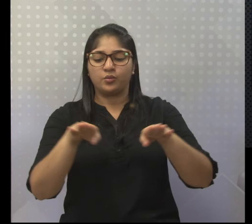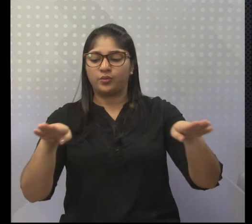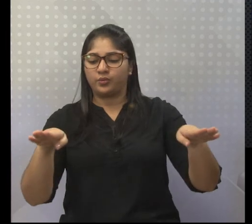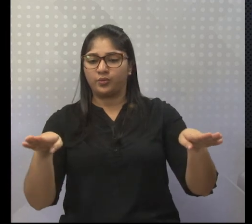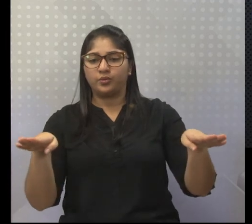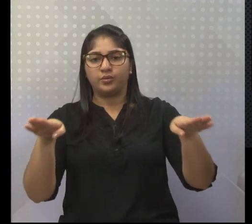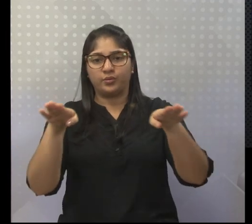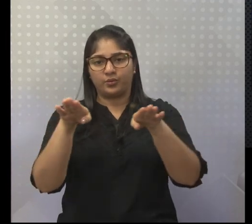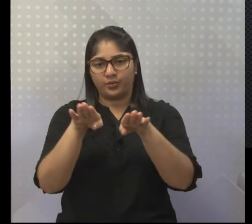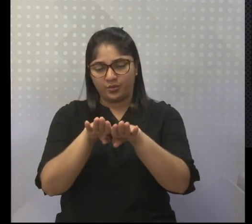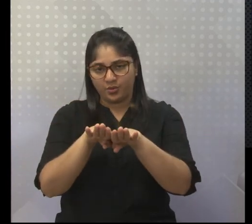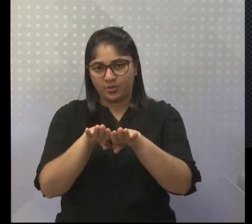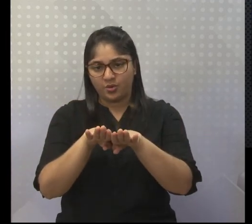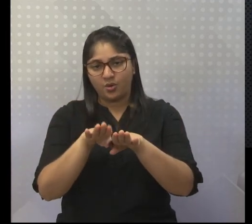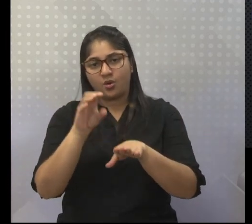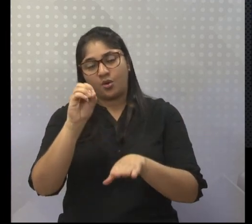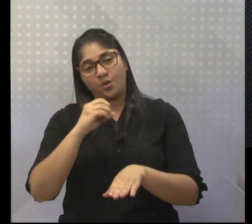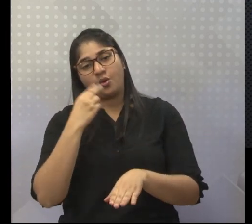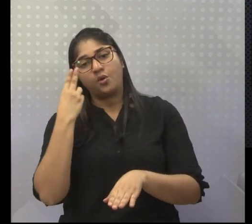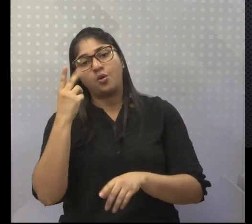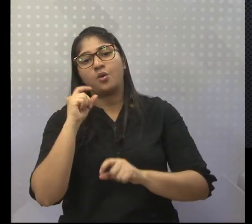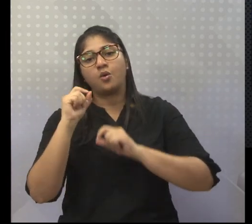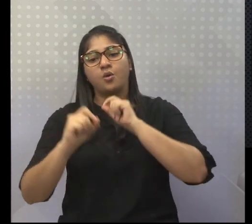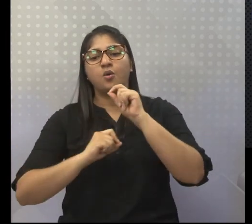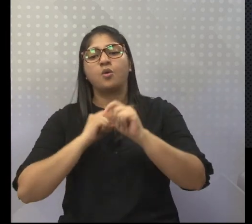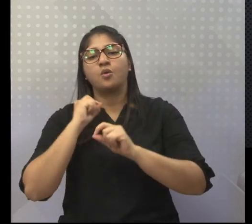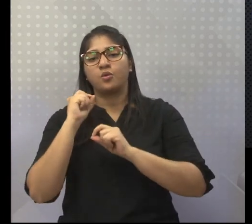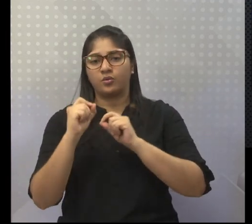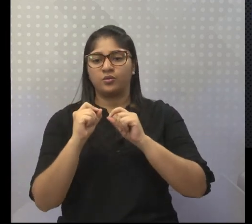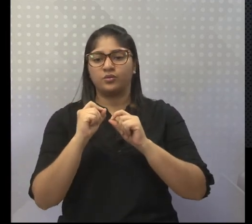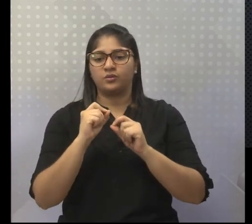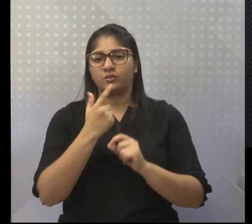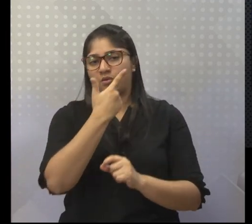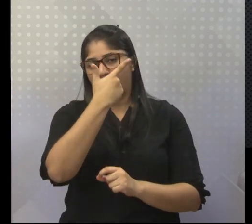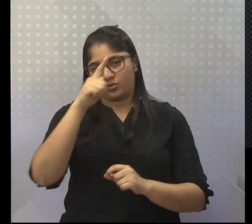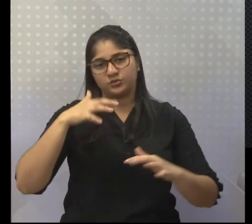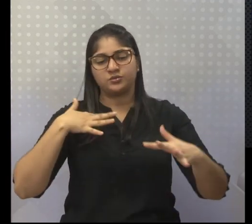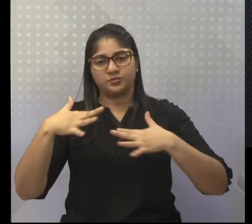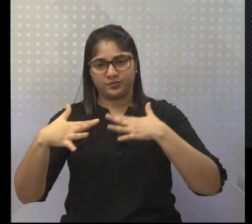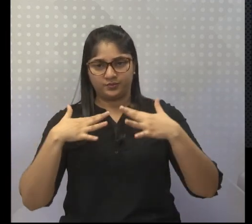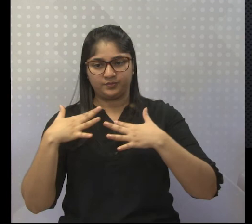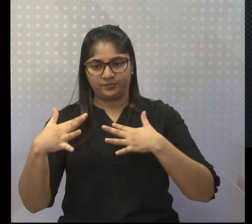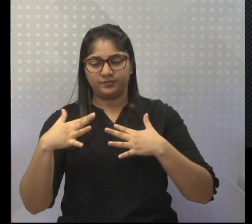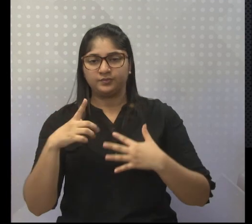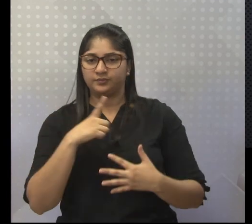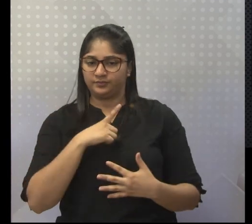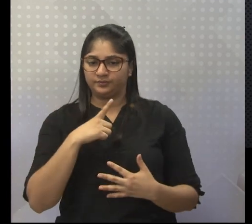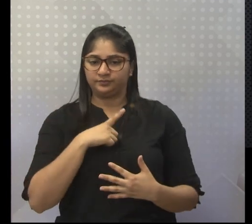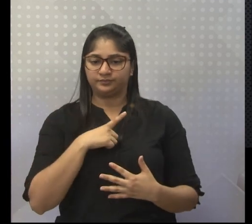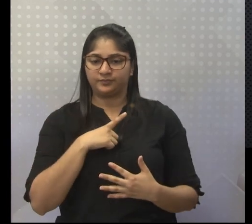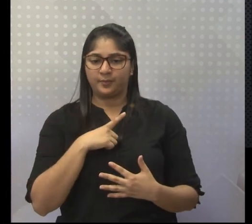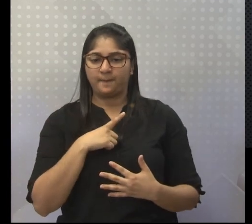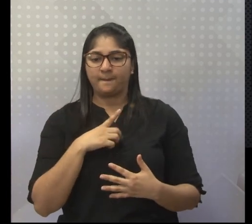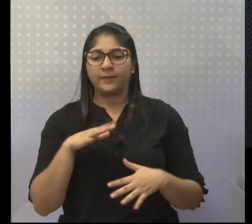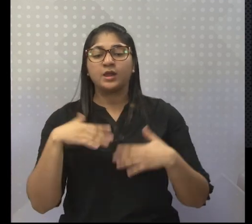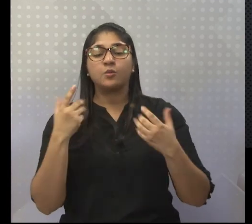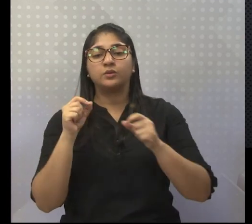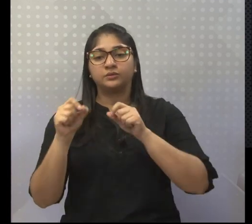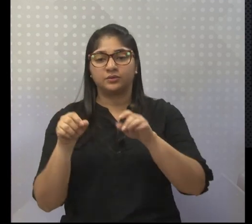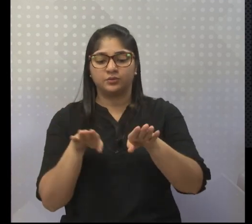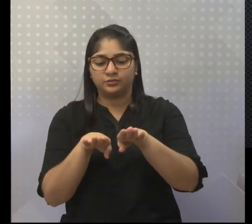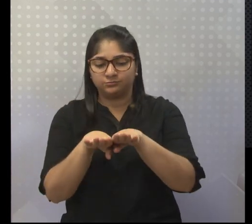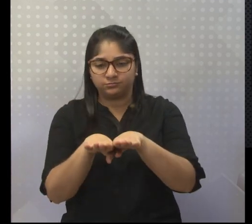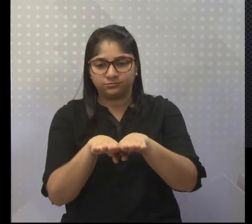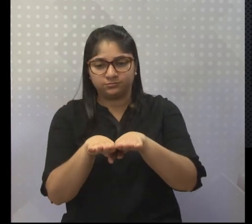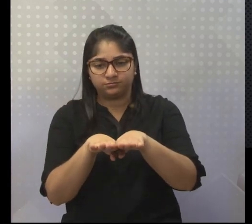convergente e tem outro movimento chamado de conservante ou transformando conservativo e aí que quando as